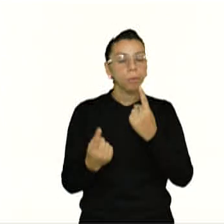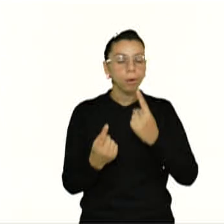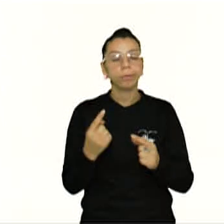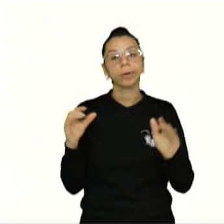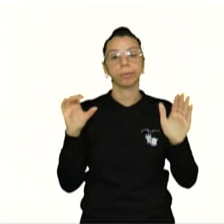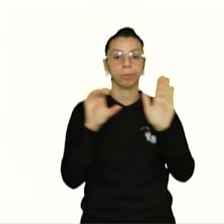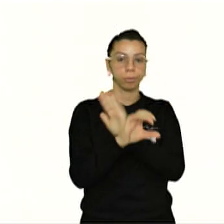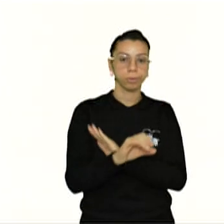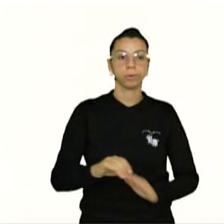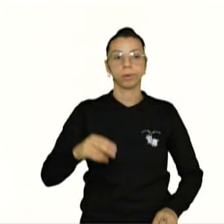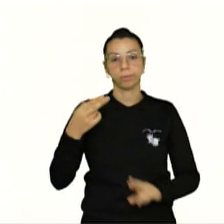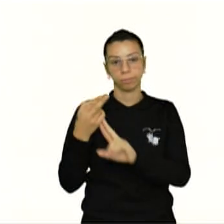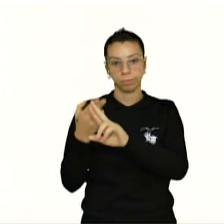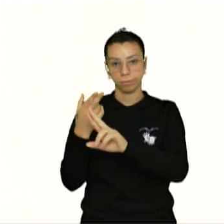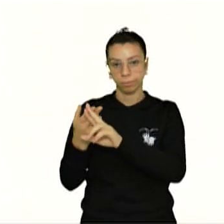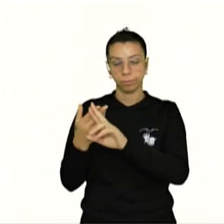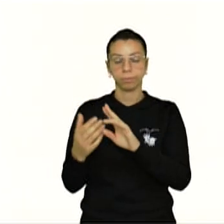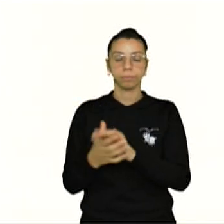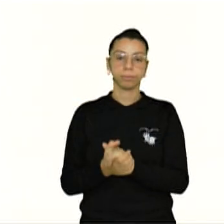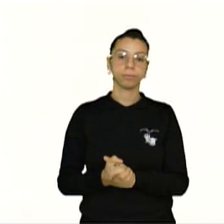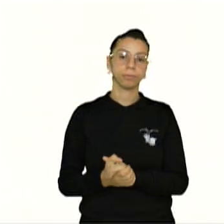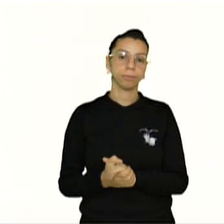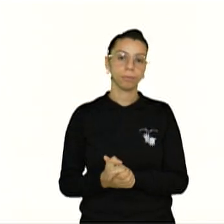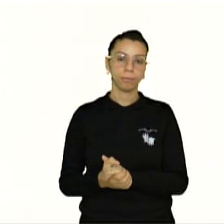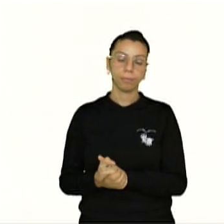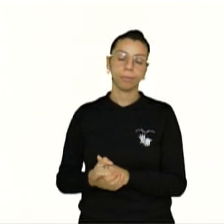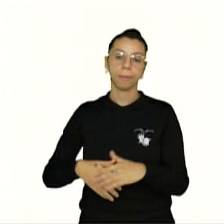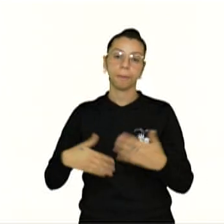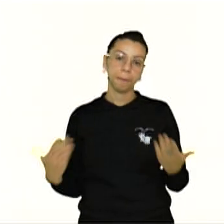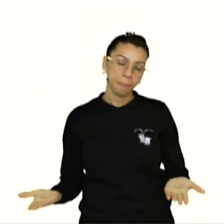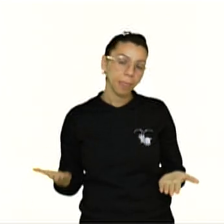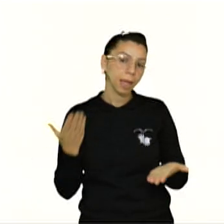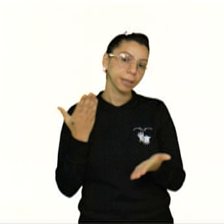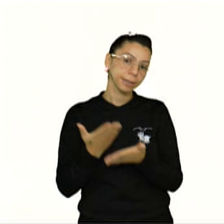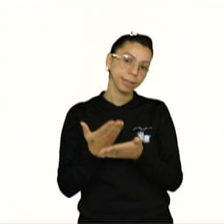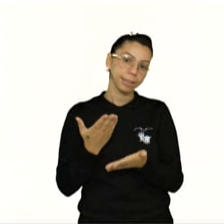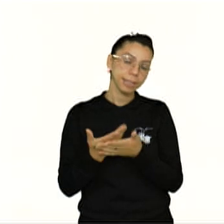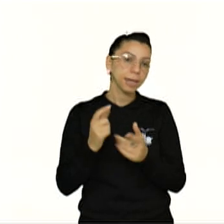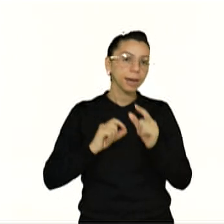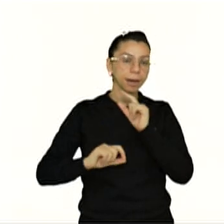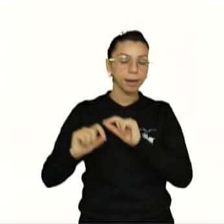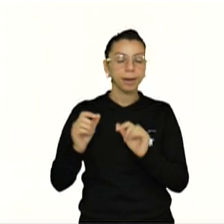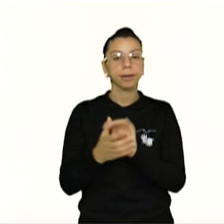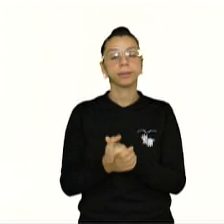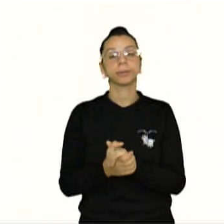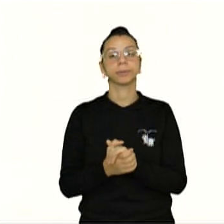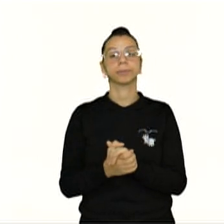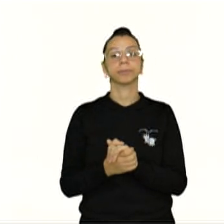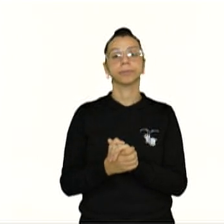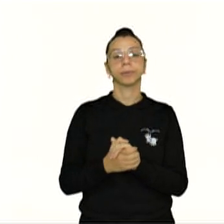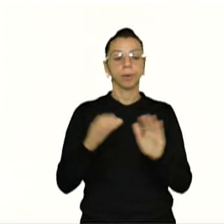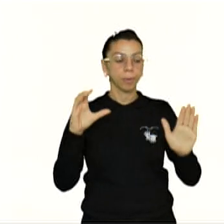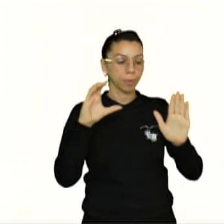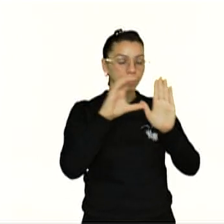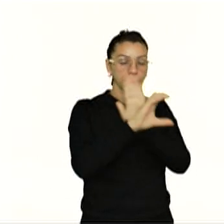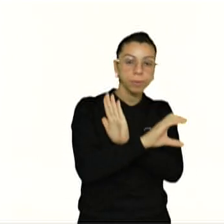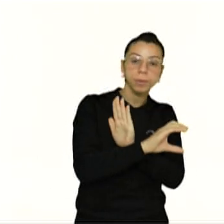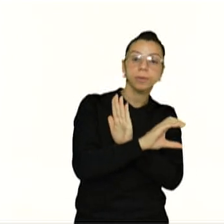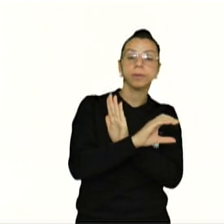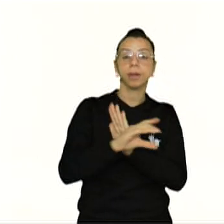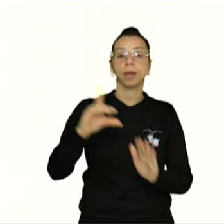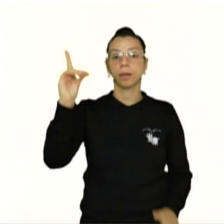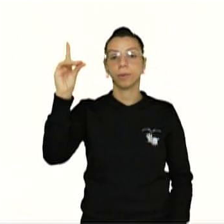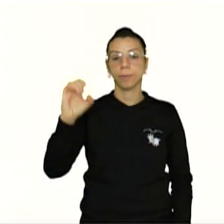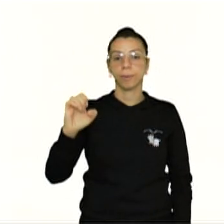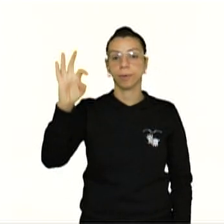propriedade usada. Bom, nessa aula, pessoal, a gente viu propriedades determinantes, né? Esses determinantes que